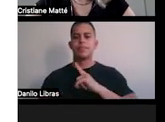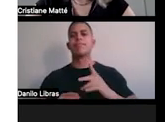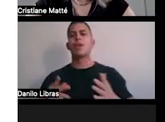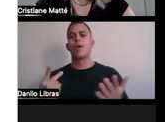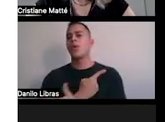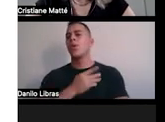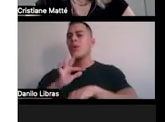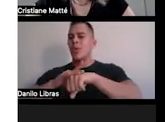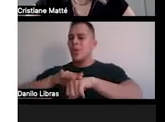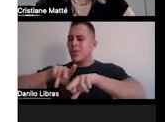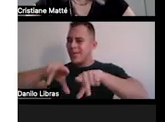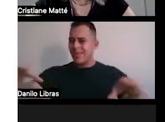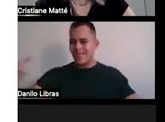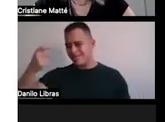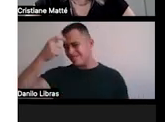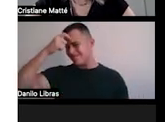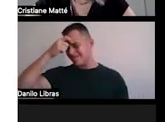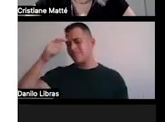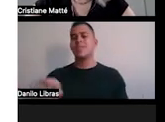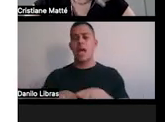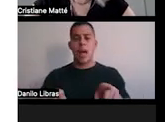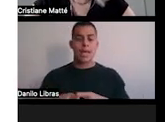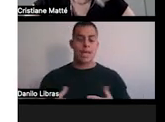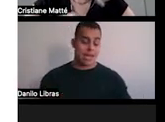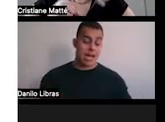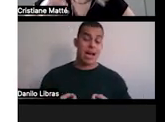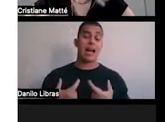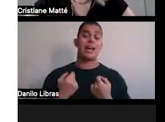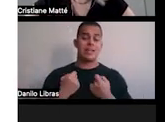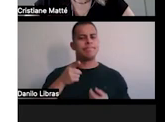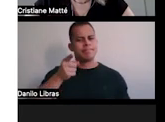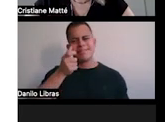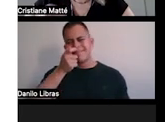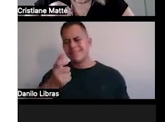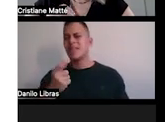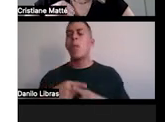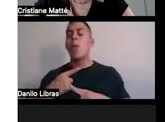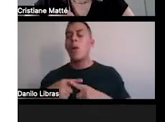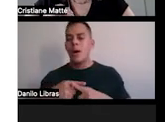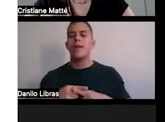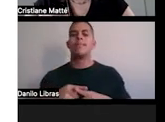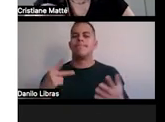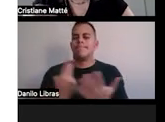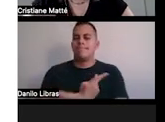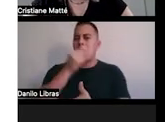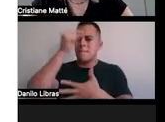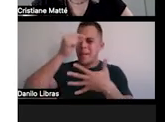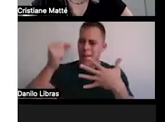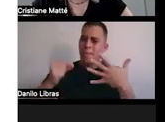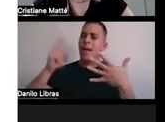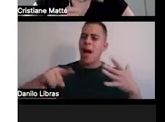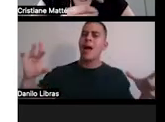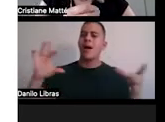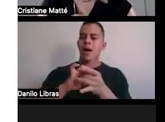doenças neuropsiquiátricas e câncer. E é interessante porque esses efeitos, eles são muito correlacionados ao